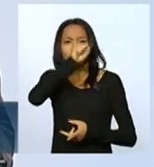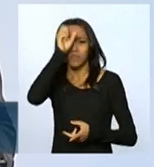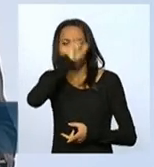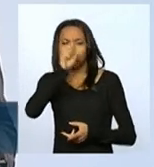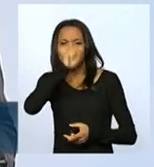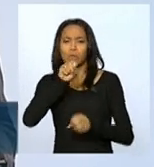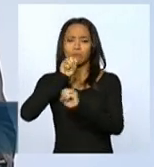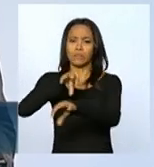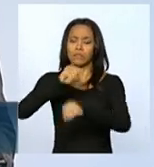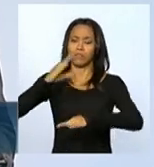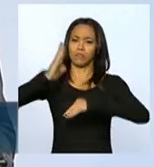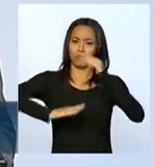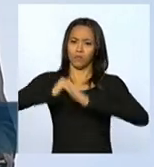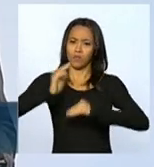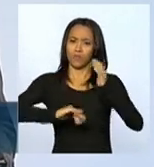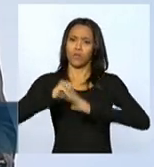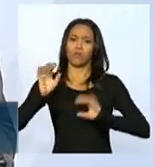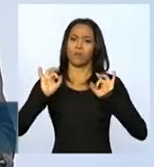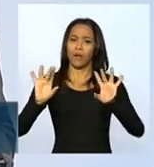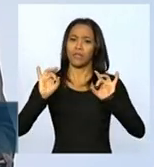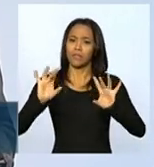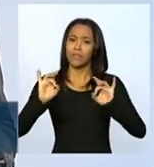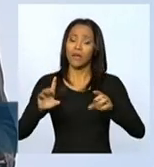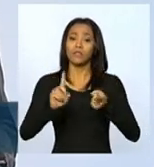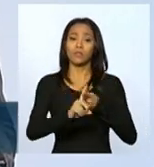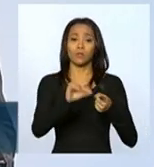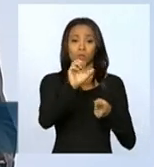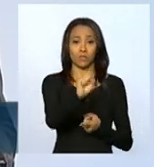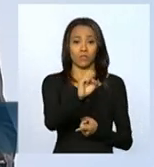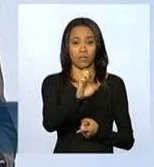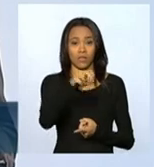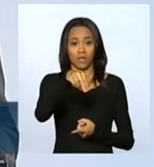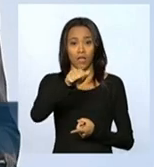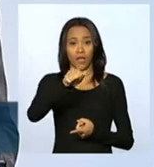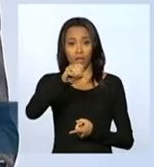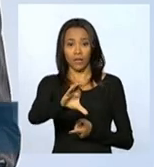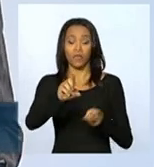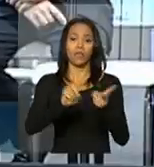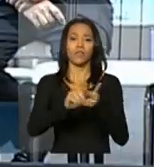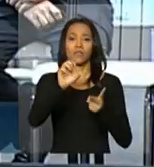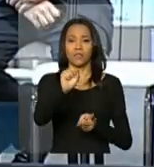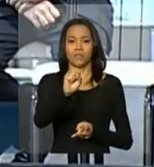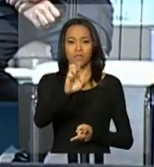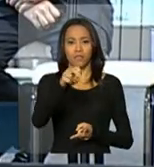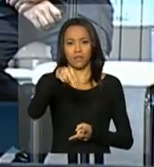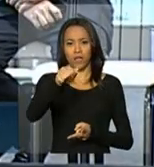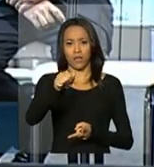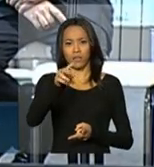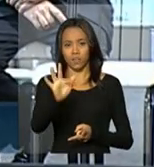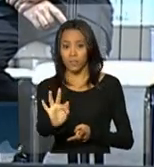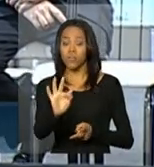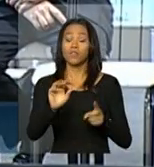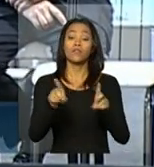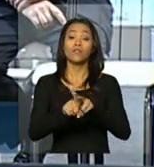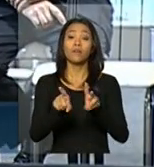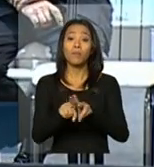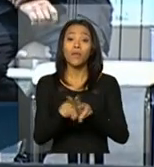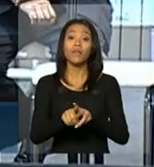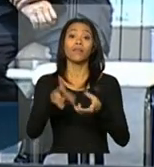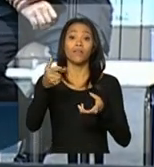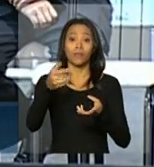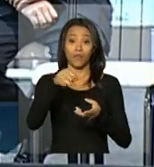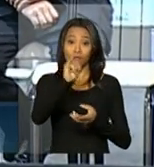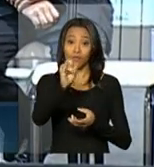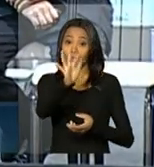no Senat, no Senai, no Senac e na rede federal e estadual pública,